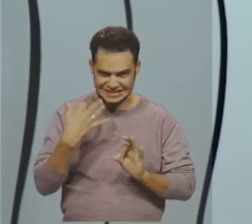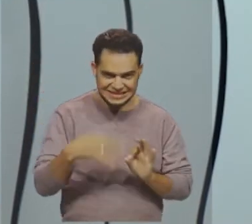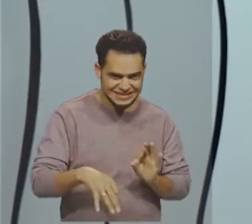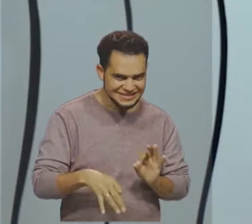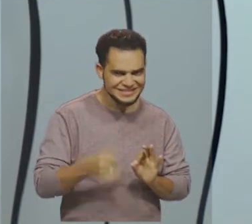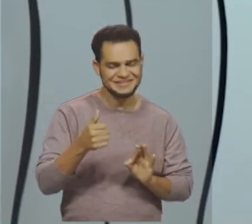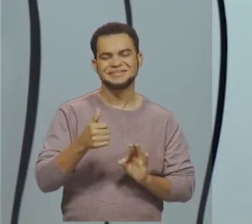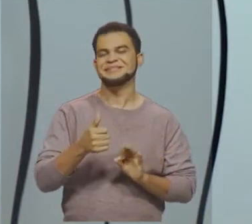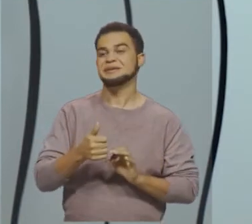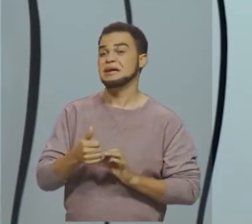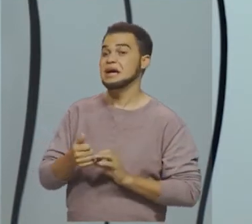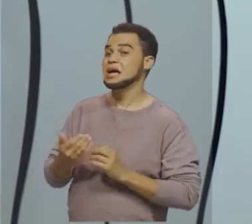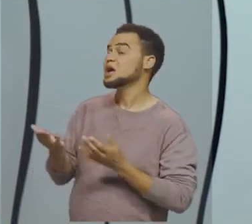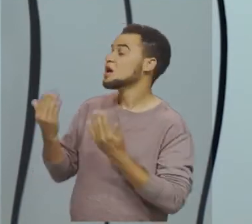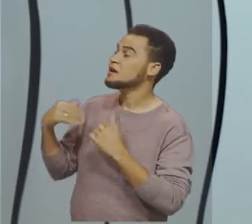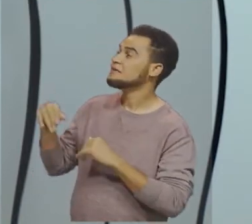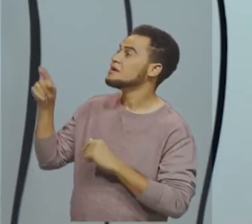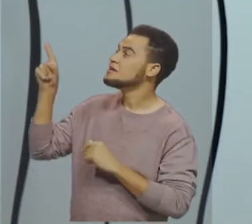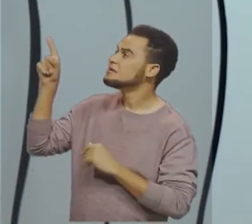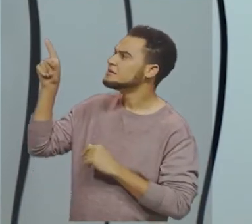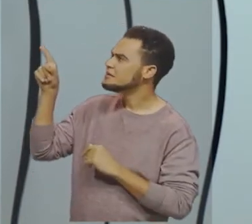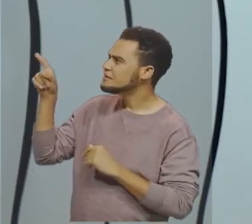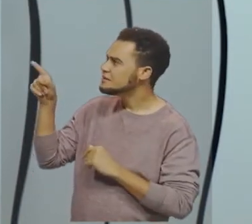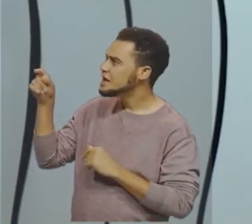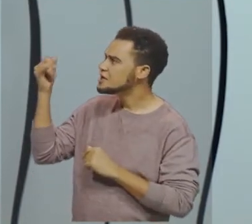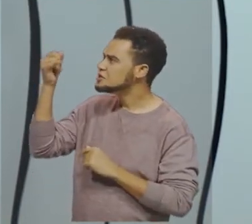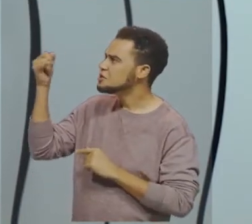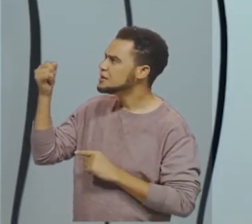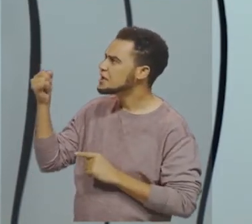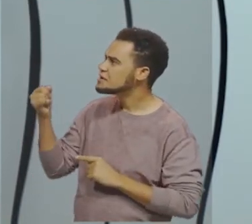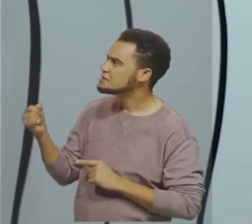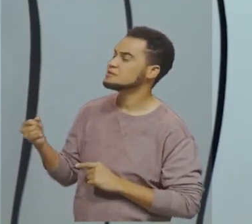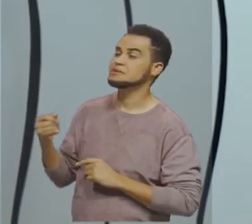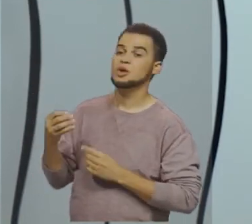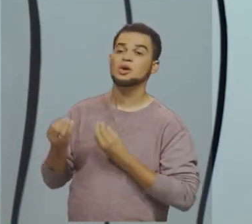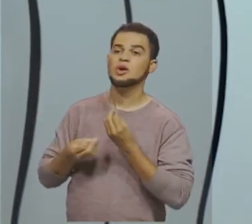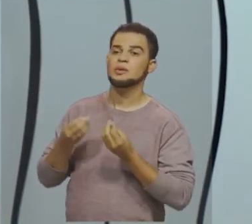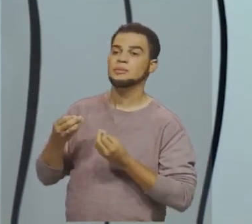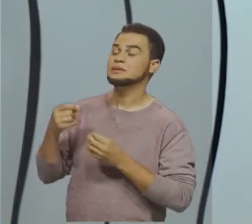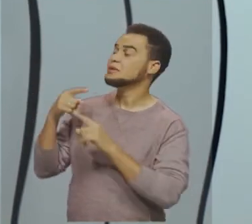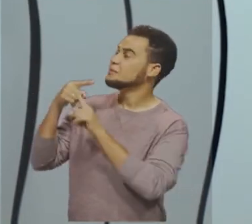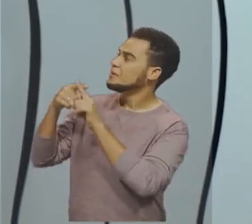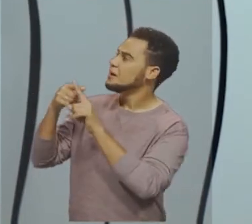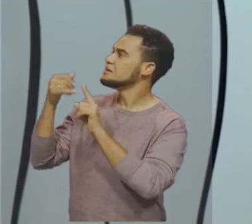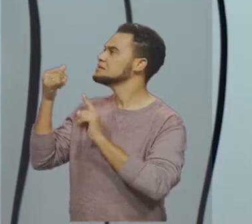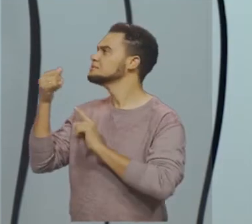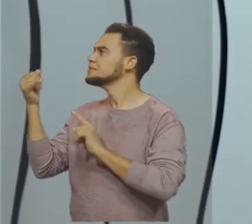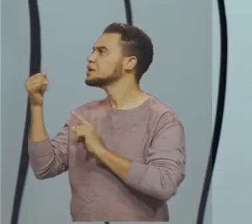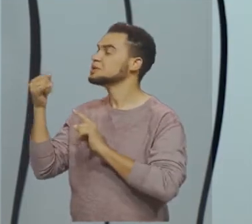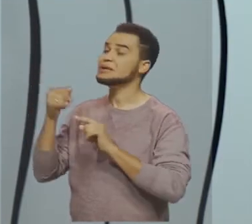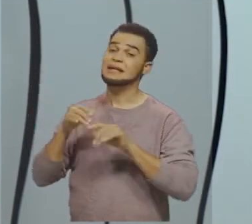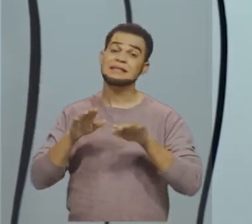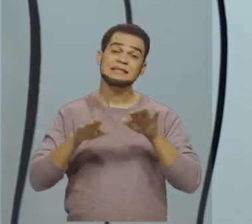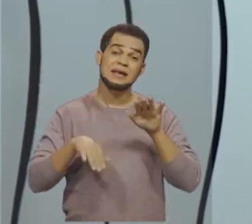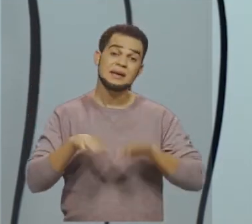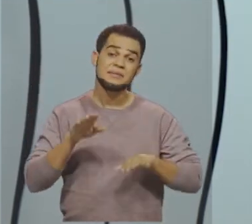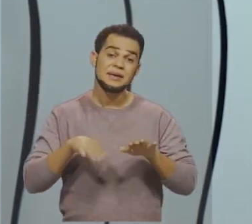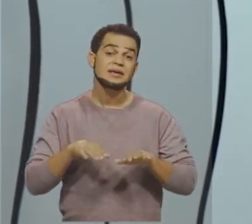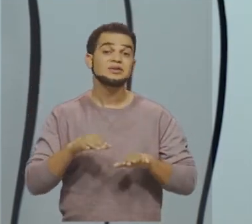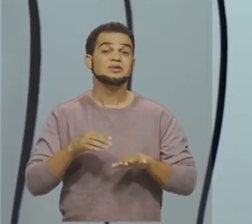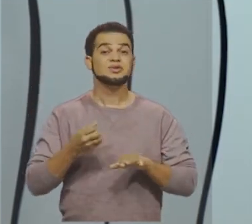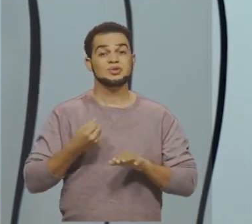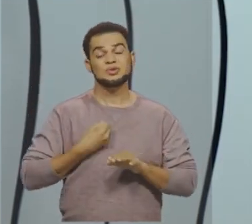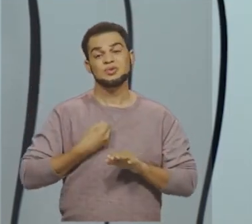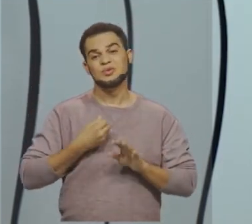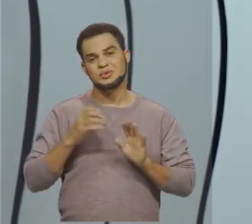o resto é subtração. O que é subtração? Eu tenho um mais e um com menos. Depende do sinal, depende do número, tá